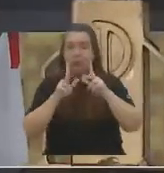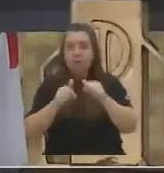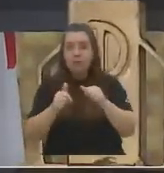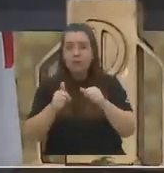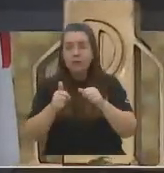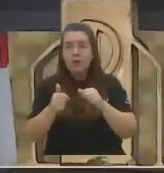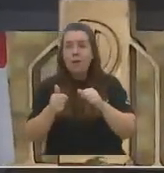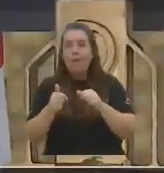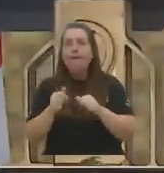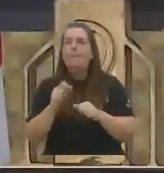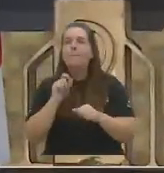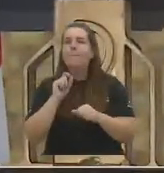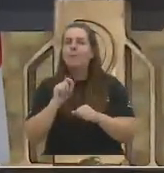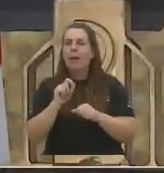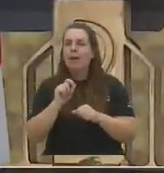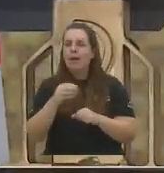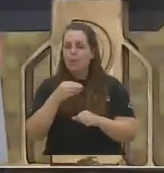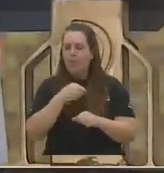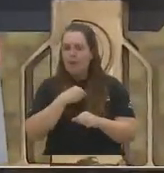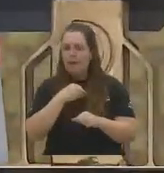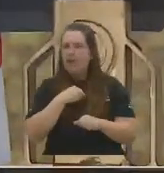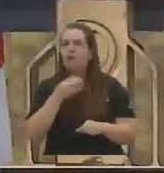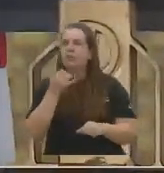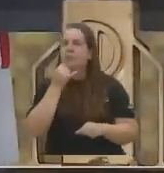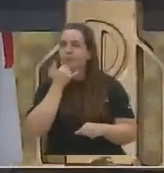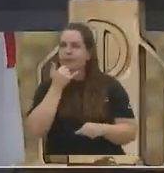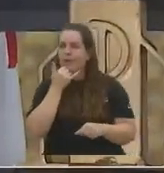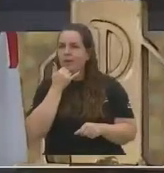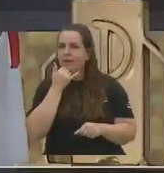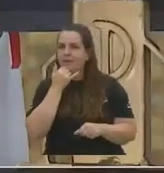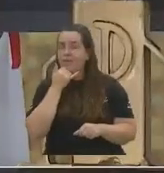todos para a remissão dos pecados.